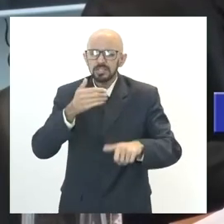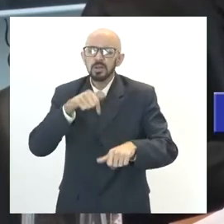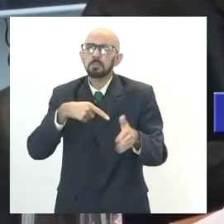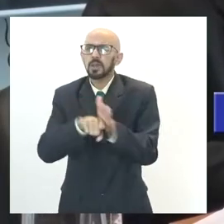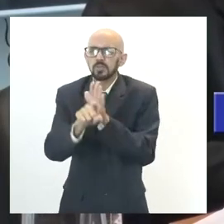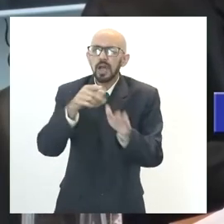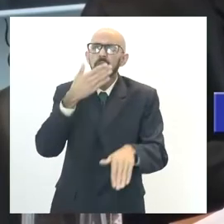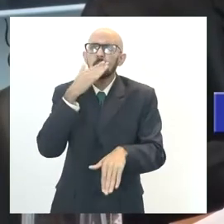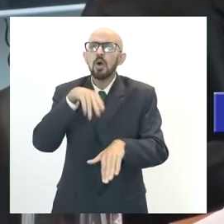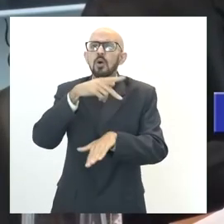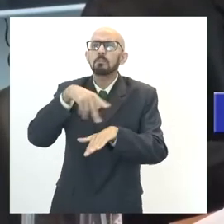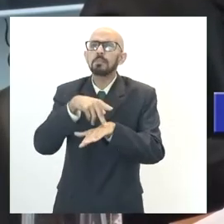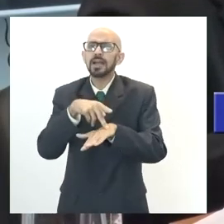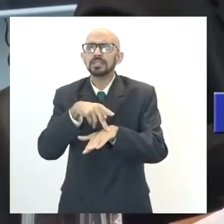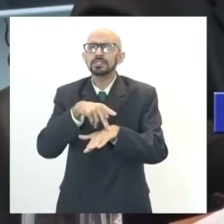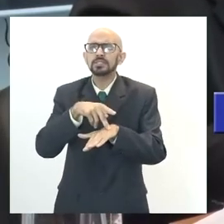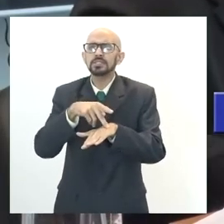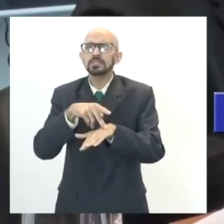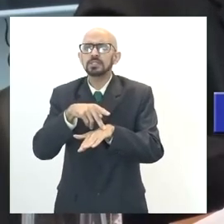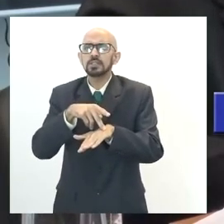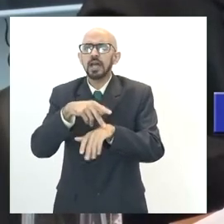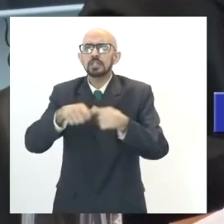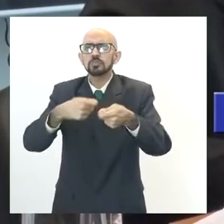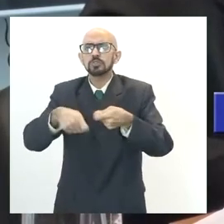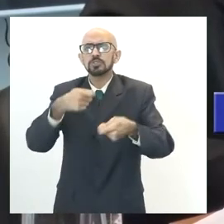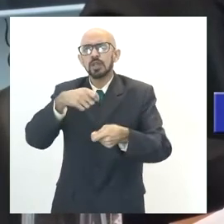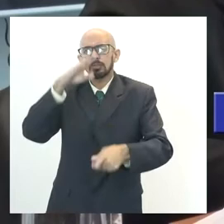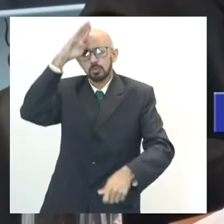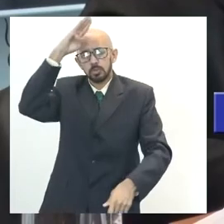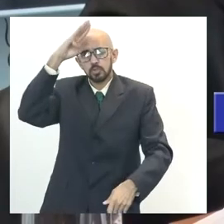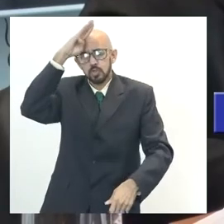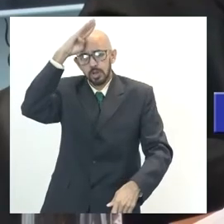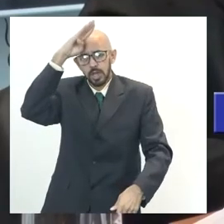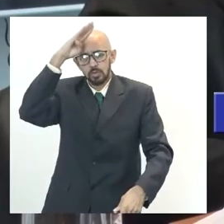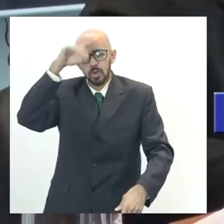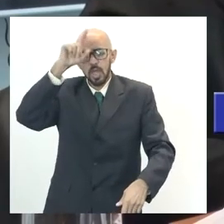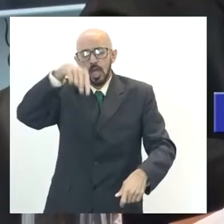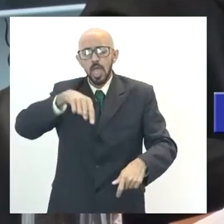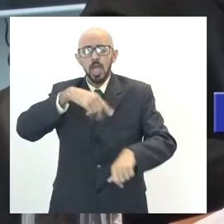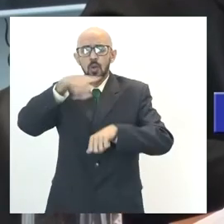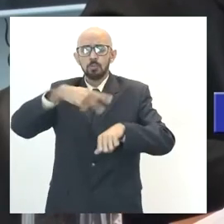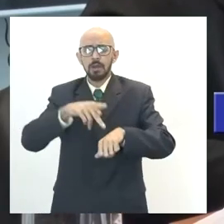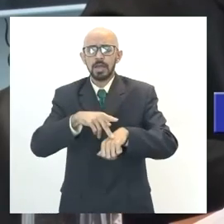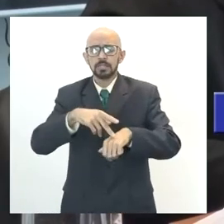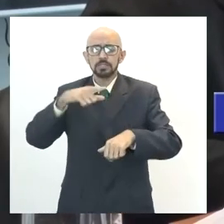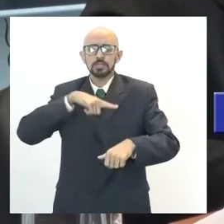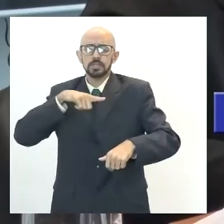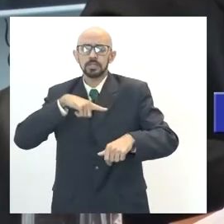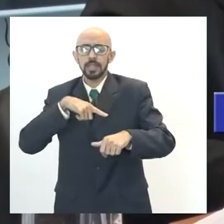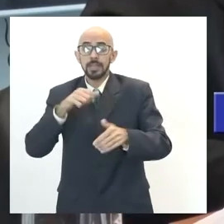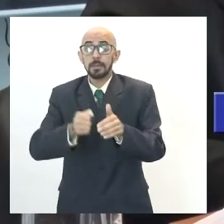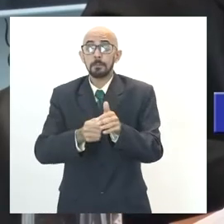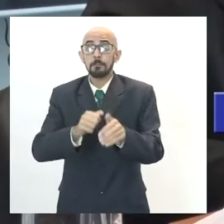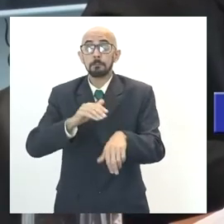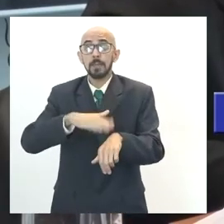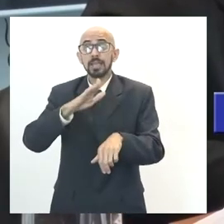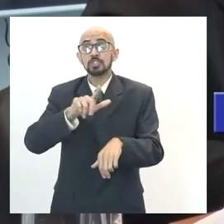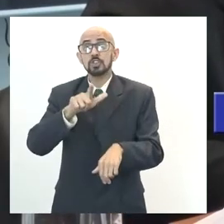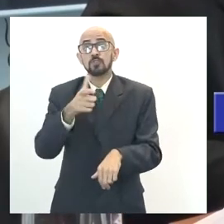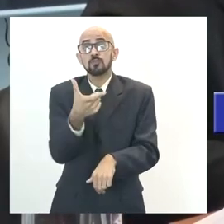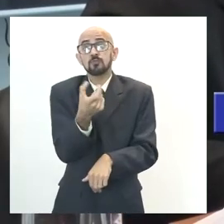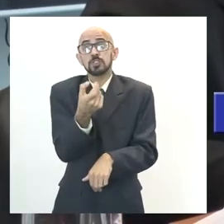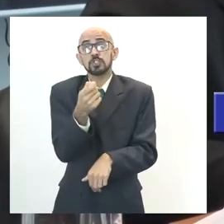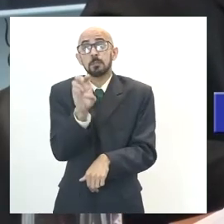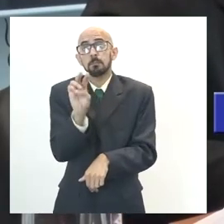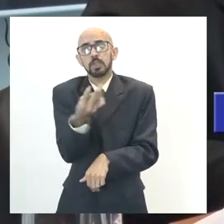país governado por bolsonaro o país governado por bolsonaro é um país que detém mais de 20 milhões de pessoas